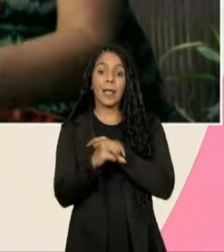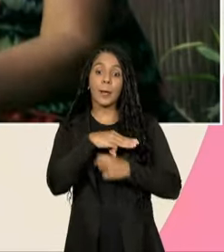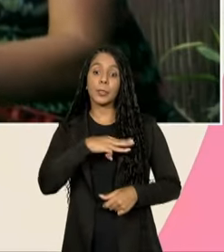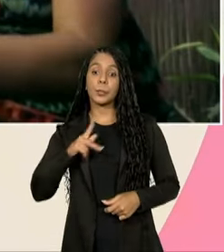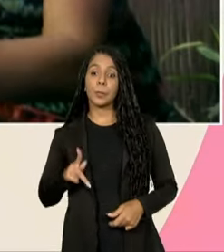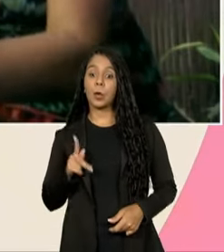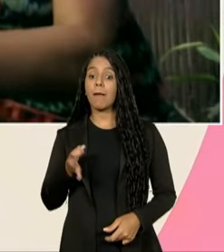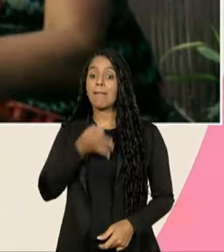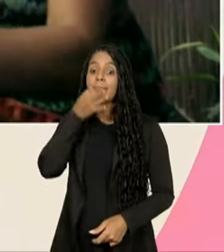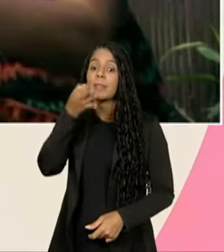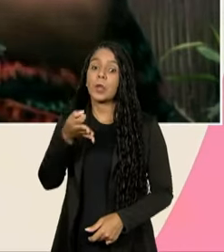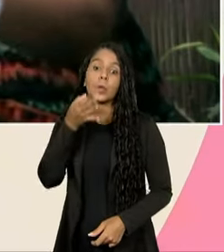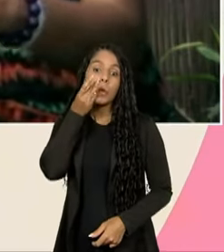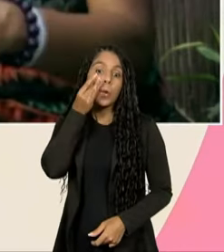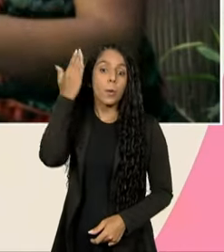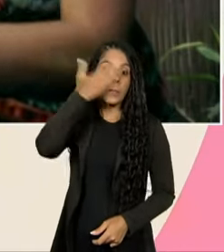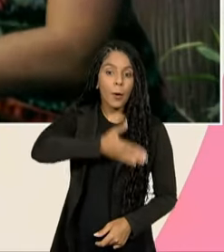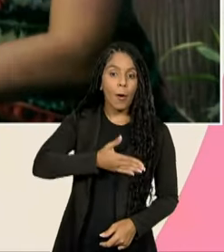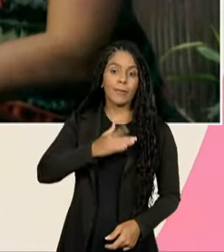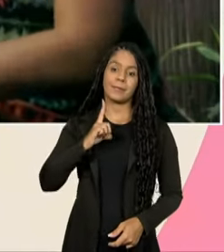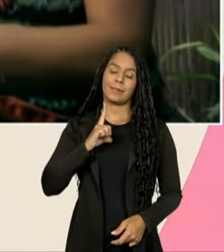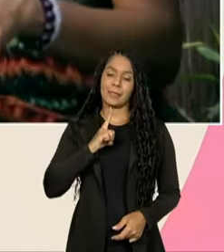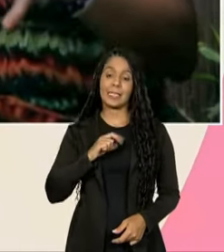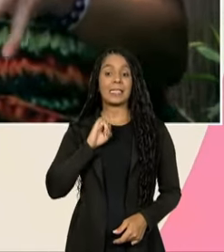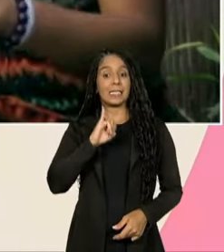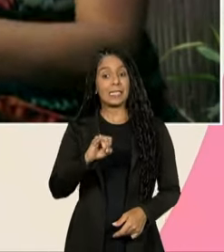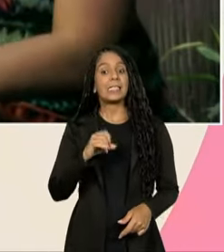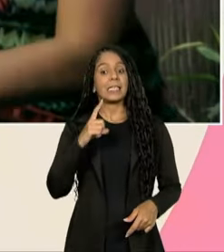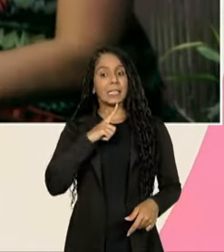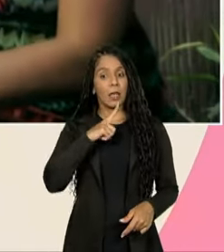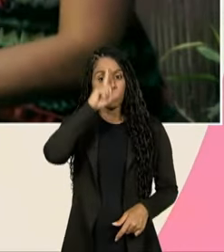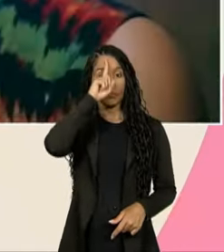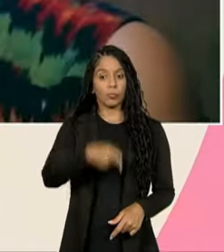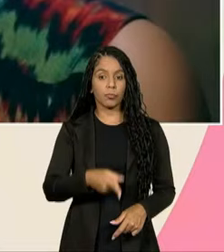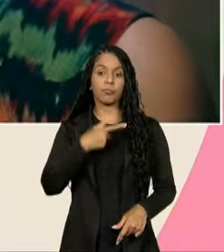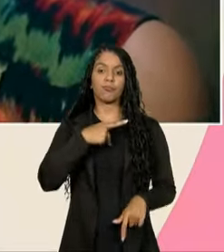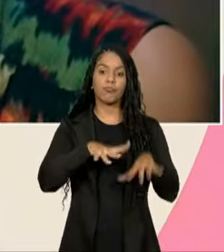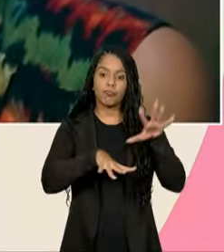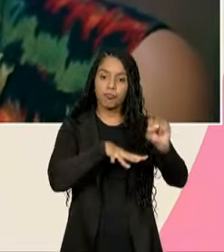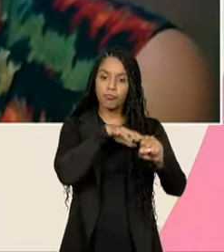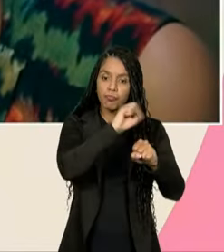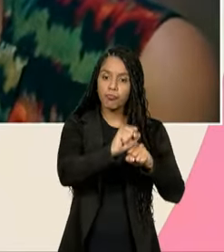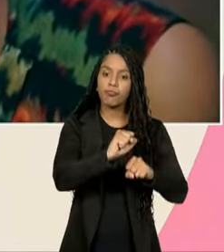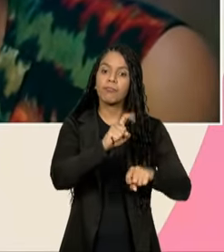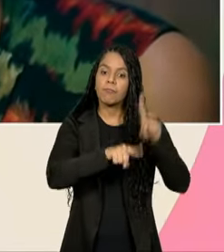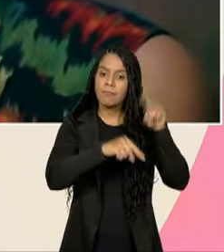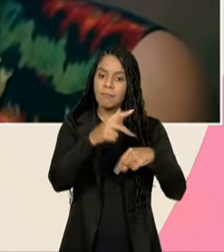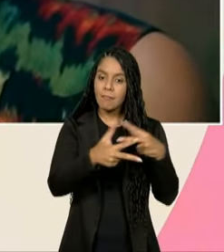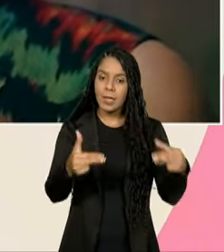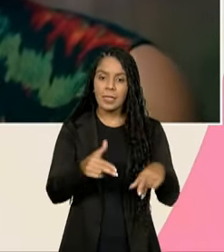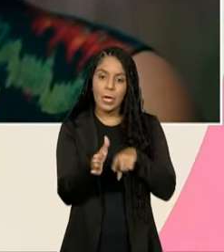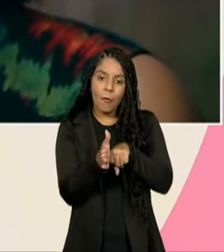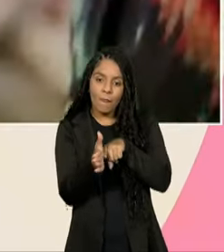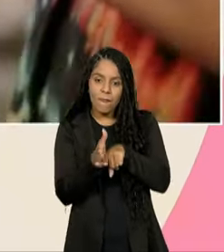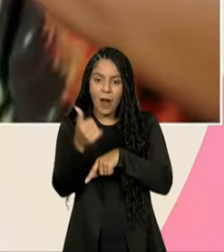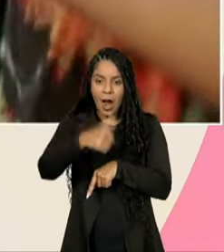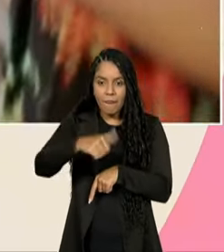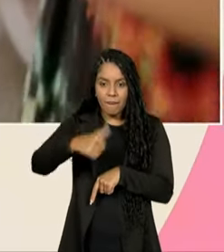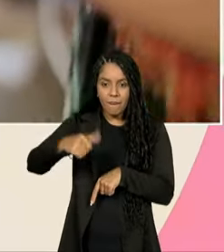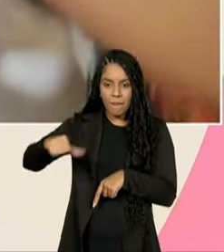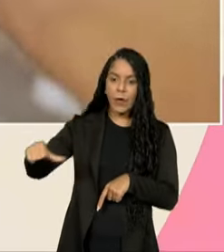provas que tem ali. Se houve uma determinação de busca e apreensão e esse material ainda vai ser avaliado,